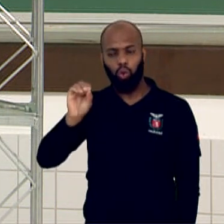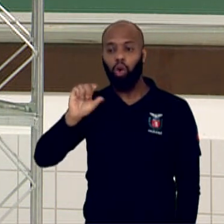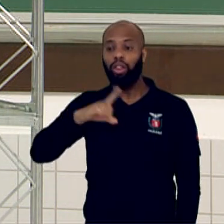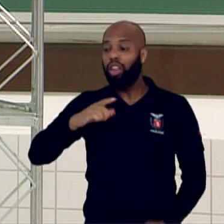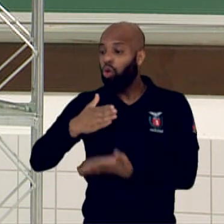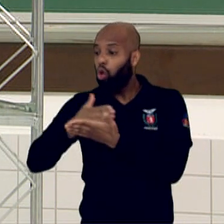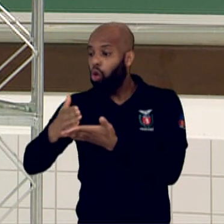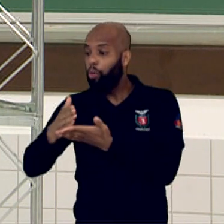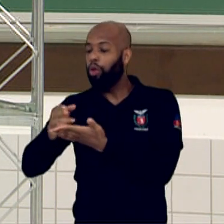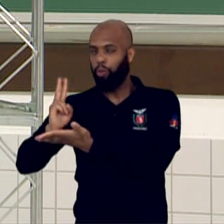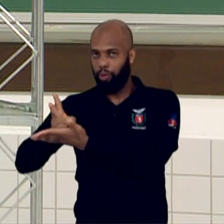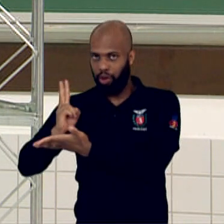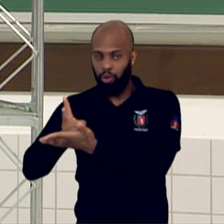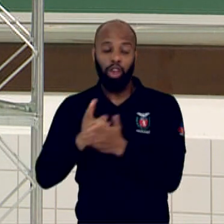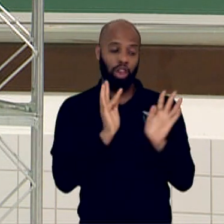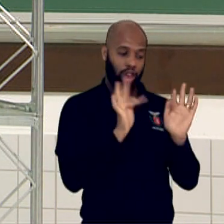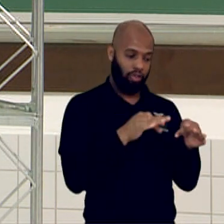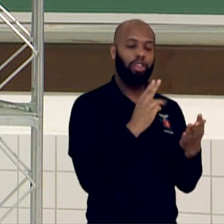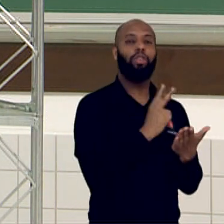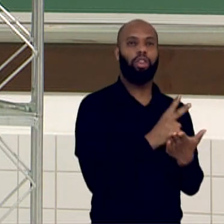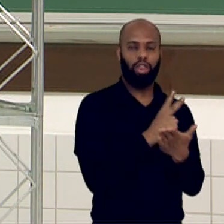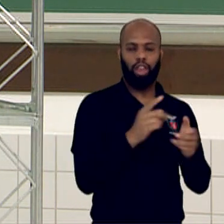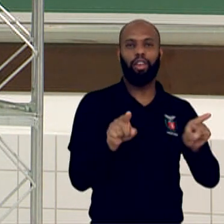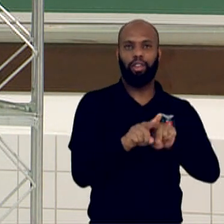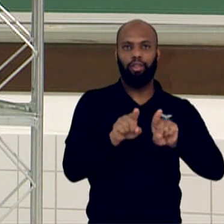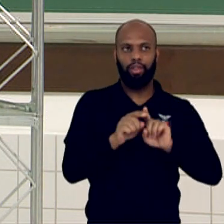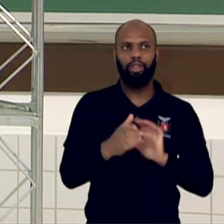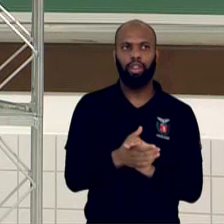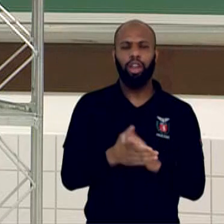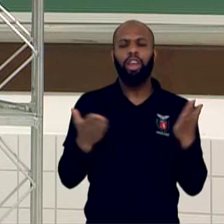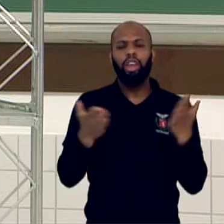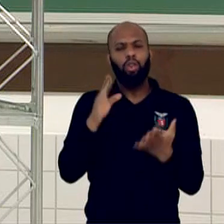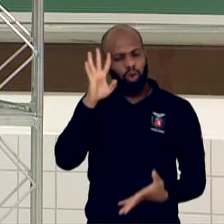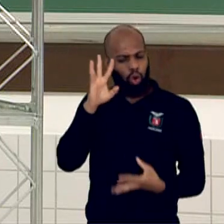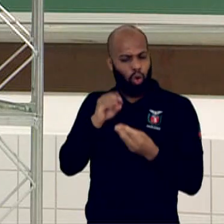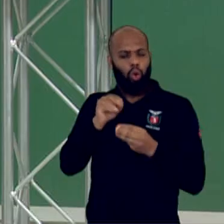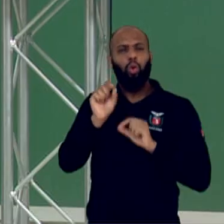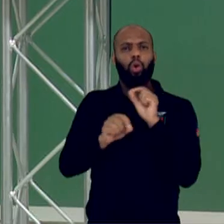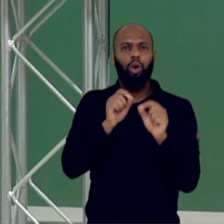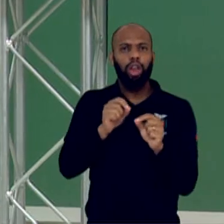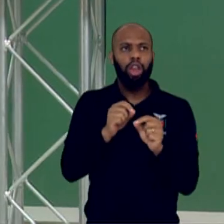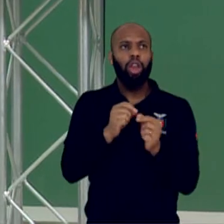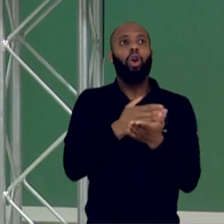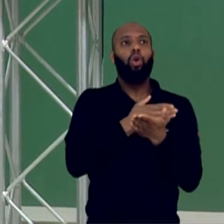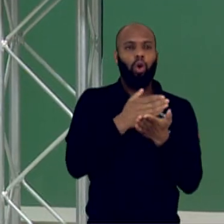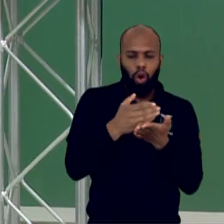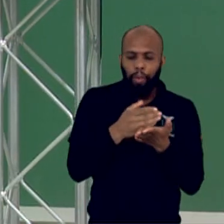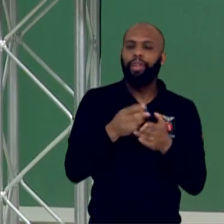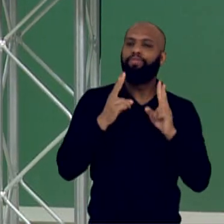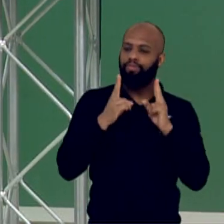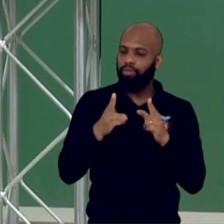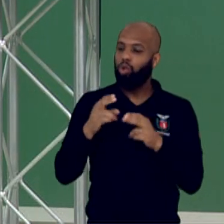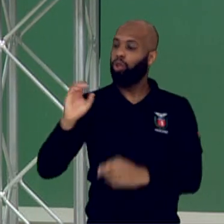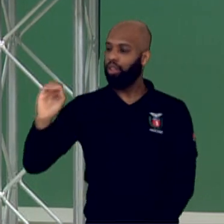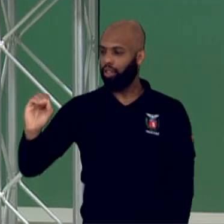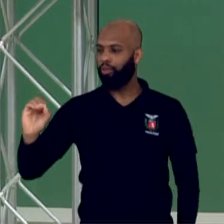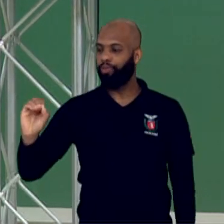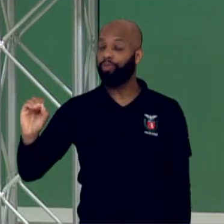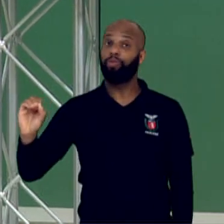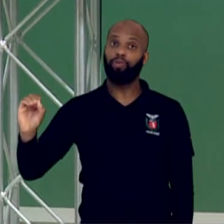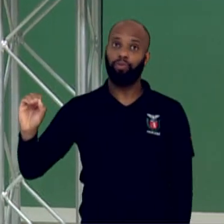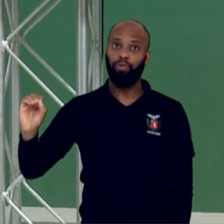extremidade. O que nós podemos concluir no cálculo que eu acabei de fazer aqui com vocês? A origem é a mesma, né, começando do zero. A única